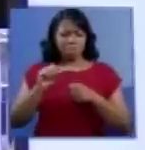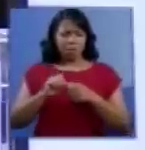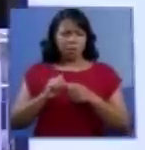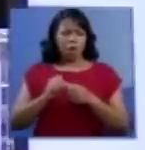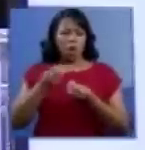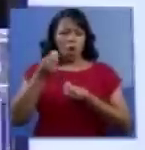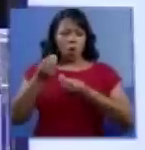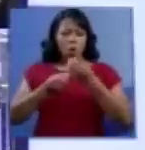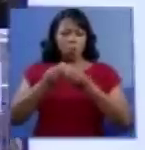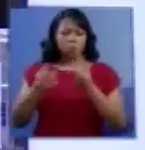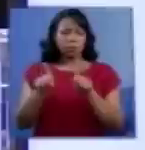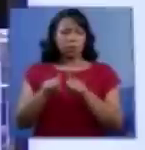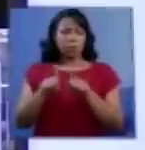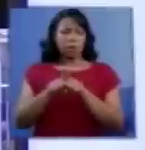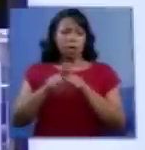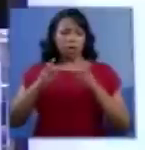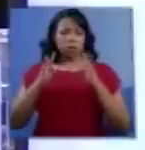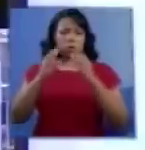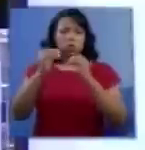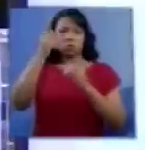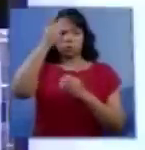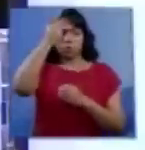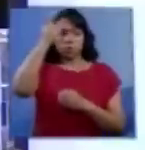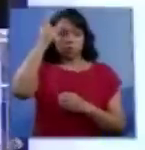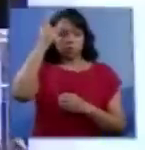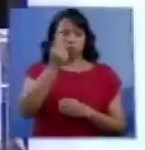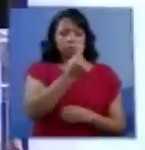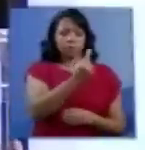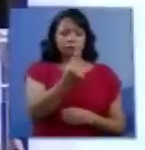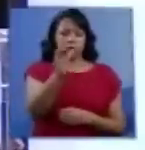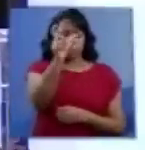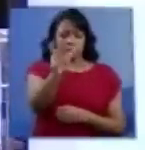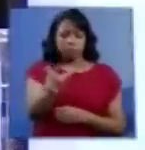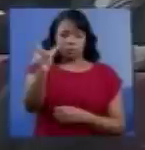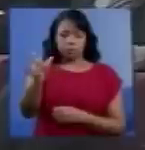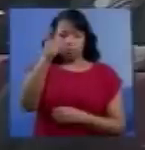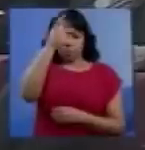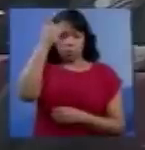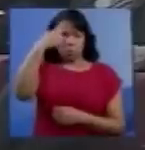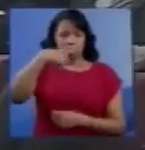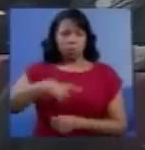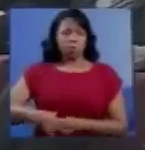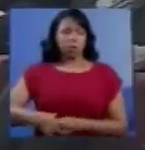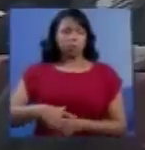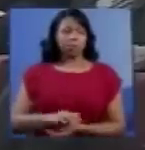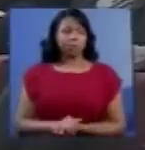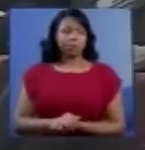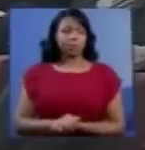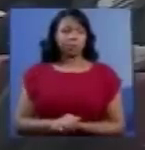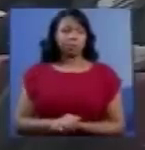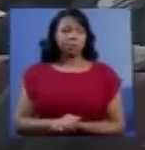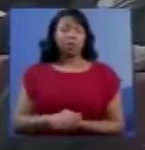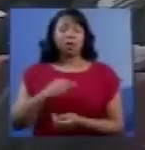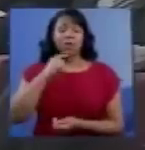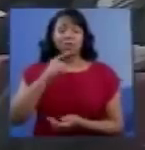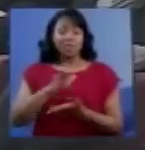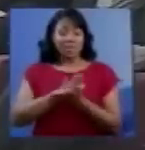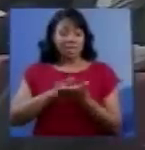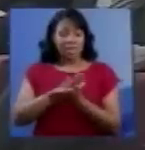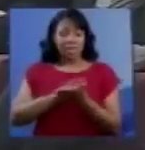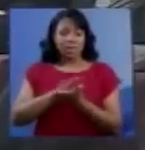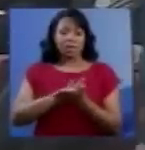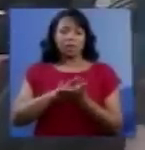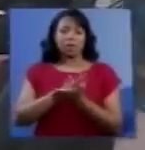como inerente a todos e a cada indivíduo da espécie humana a ninguém é lícito